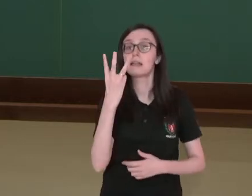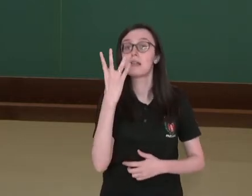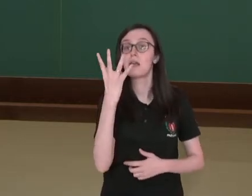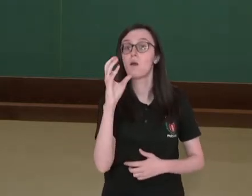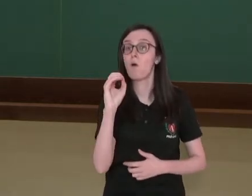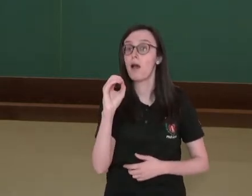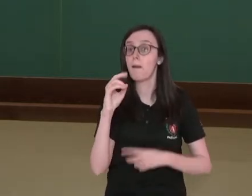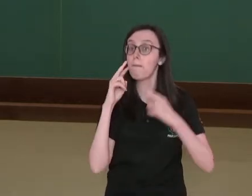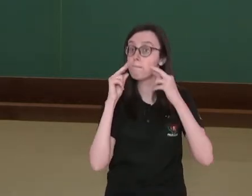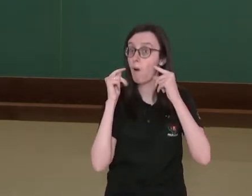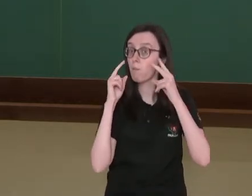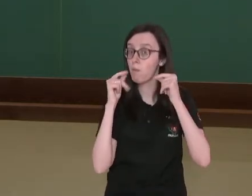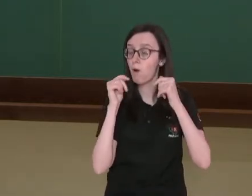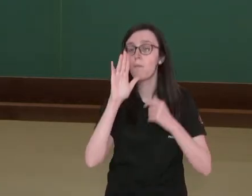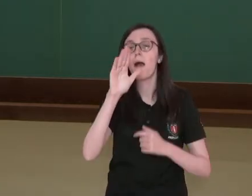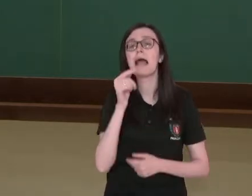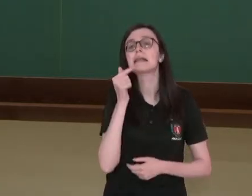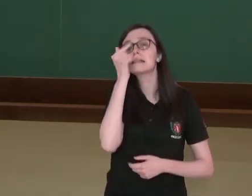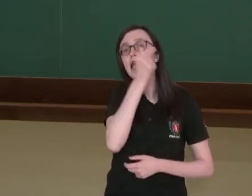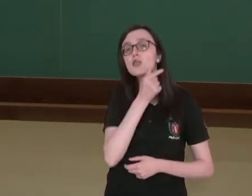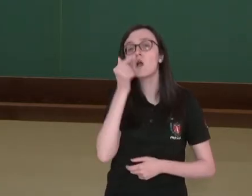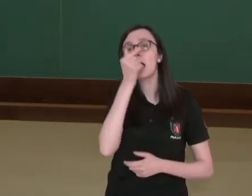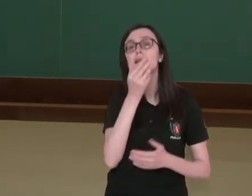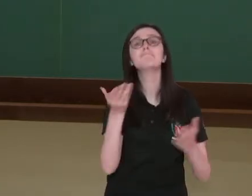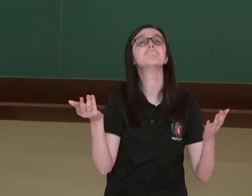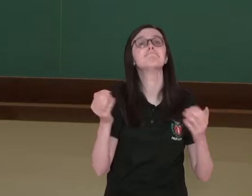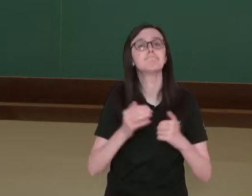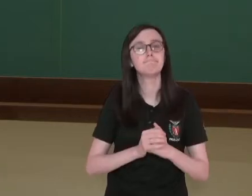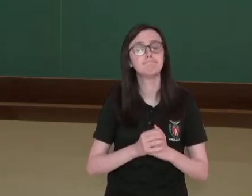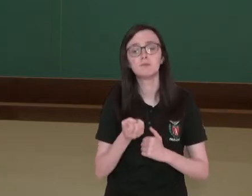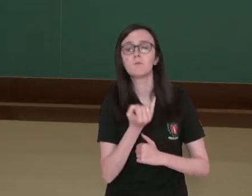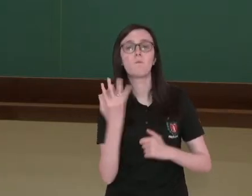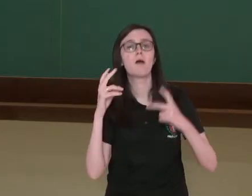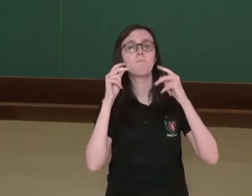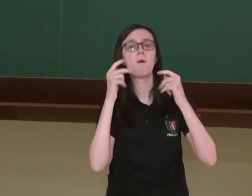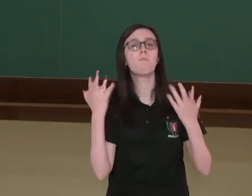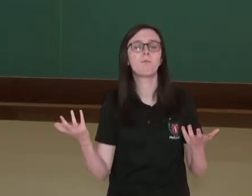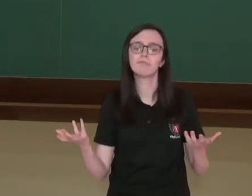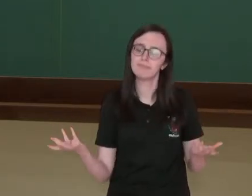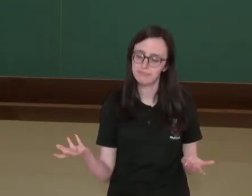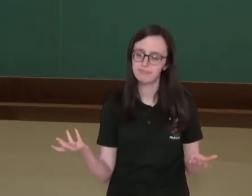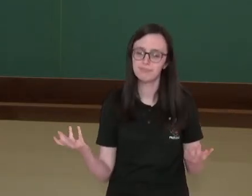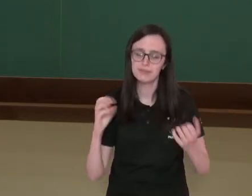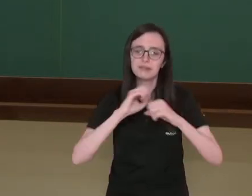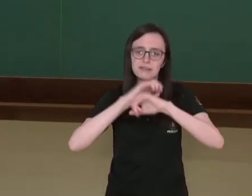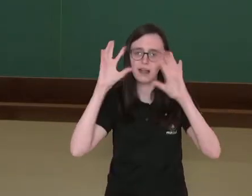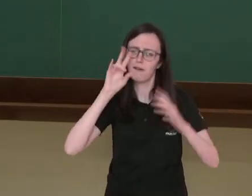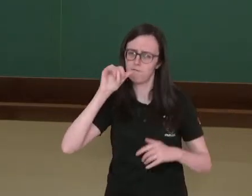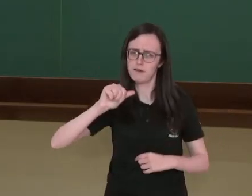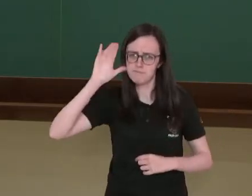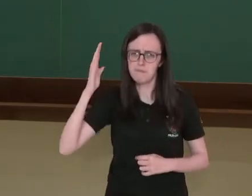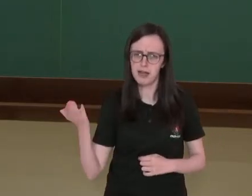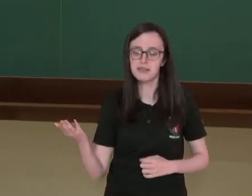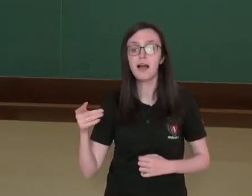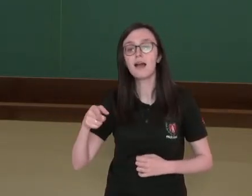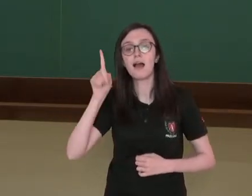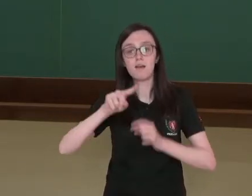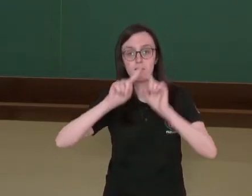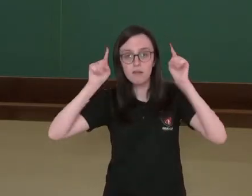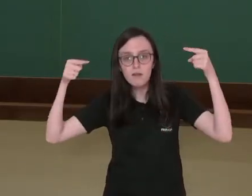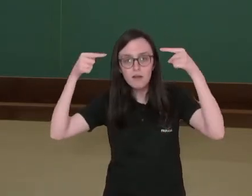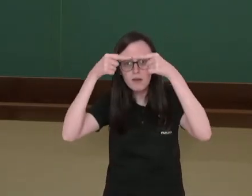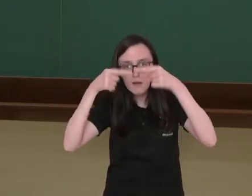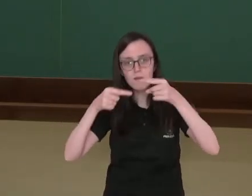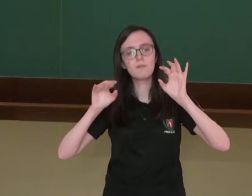bombons. Agora, em 7 horas, quanto ele vai produzir? Obviamente, vai produzir mais. Então, uma grandeza